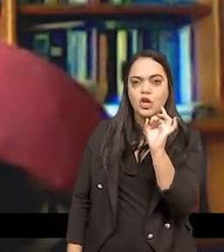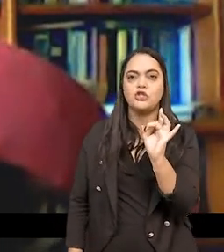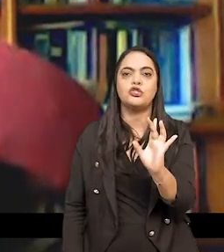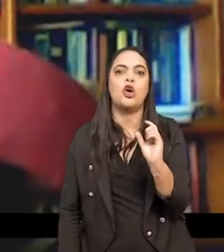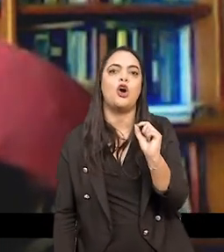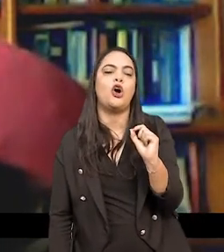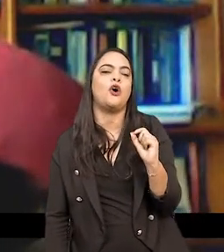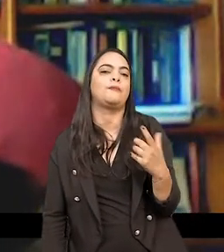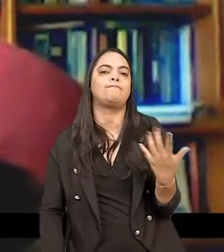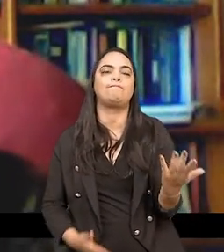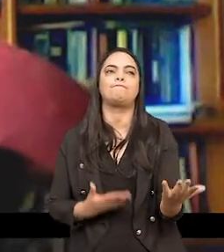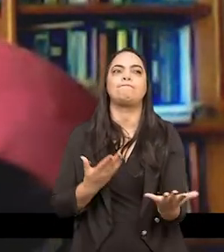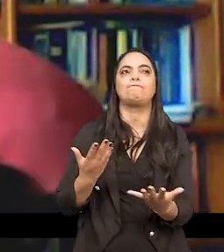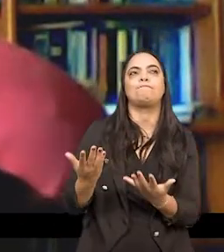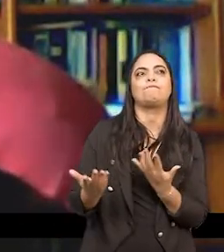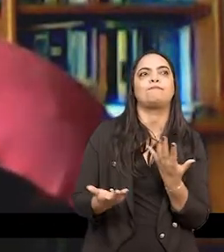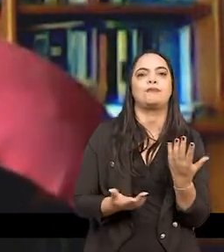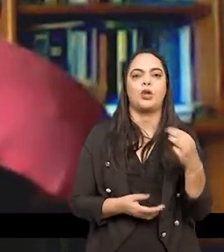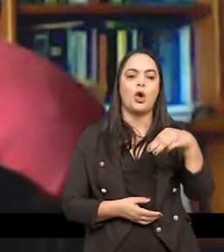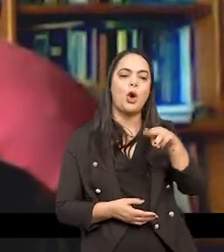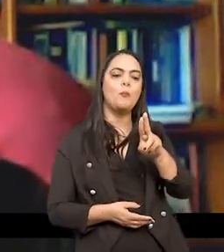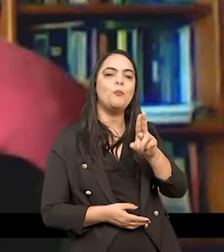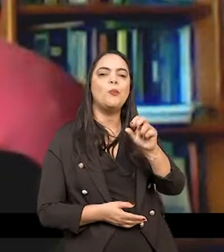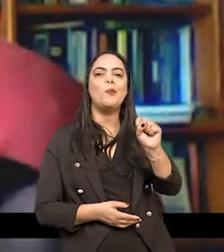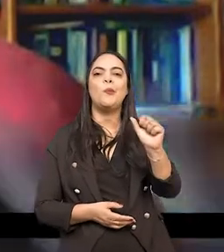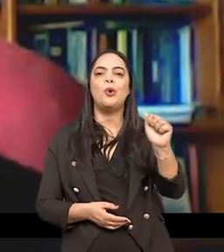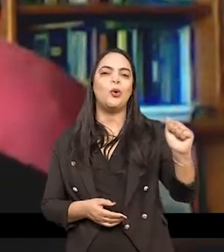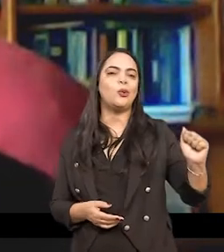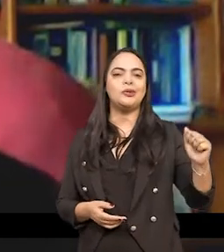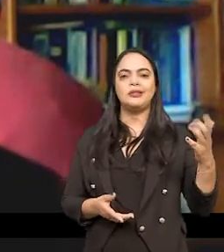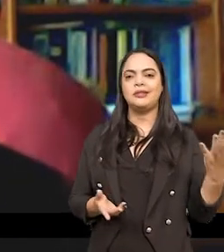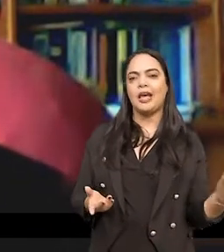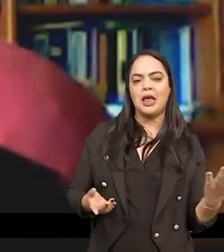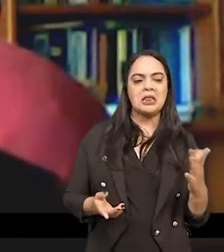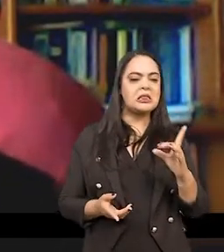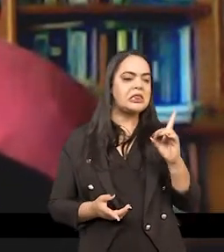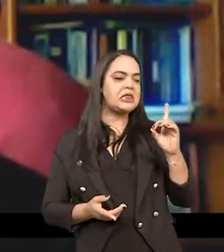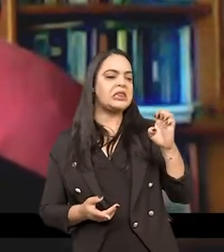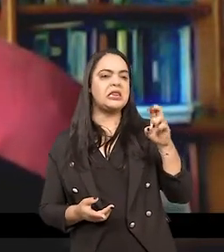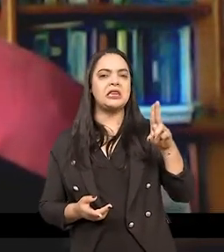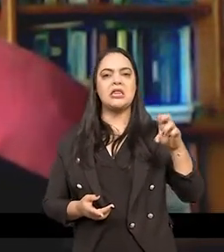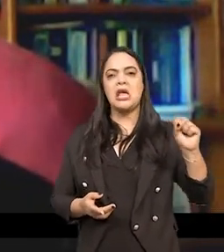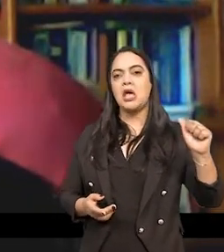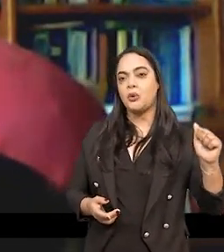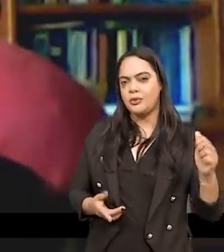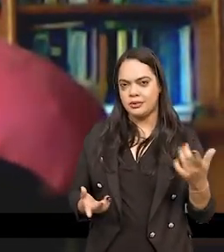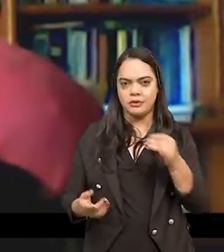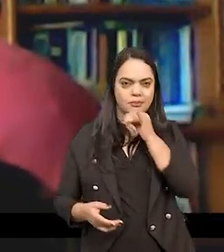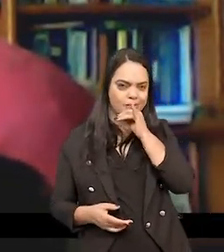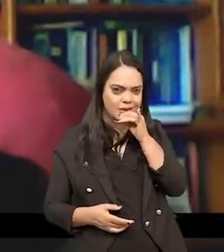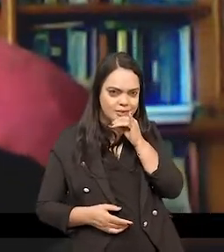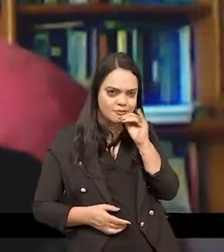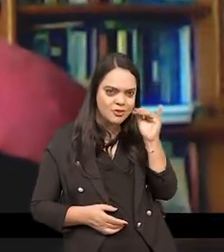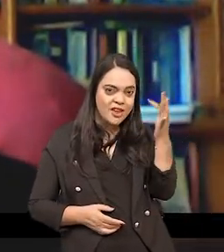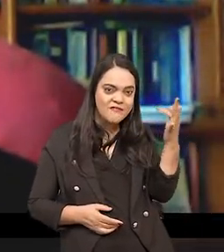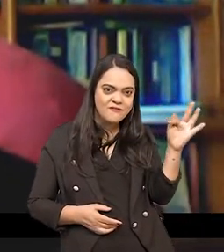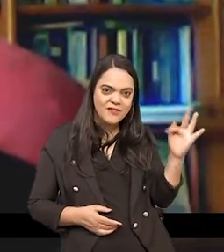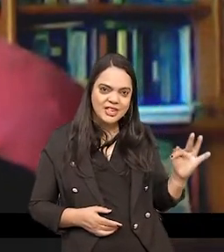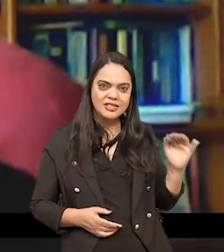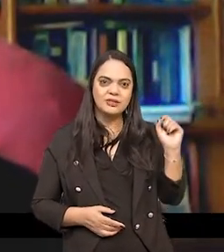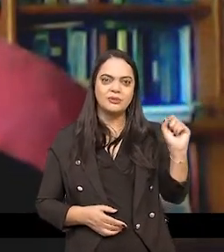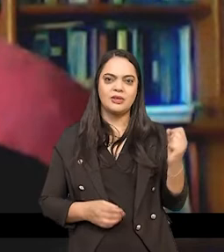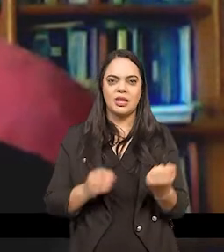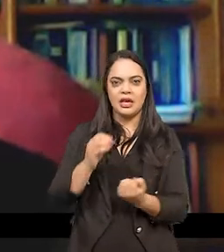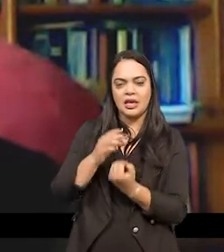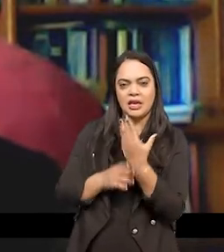serem deusas. Está aí o caso mais, para mim, mais clássico, é da França, não é? Que cria a cidadania tal e